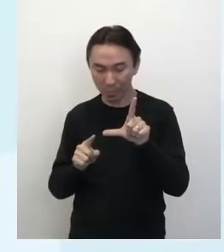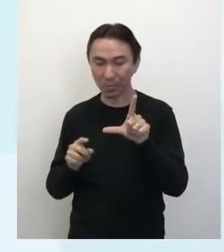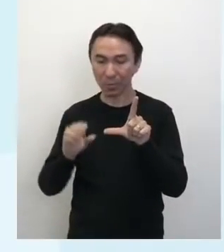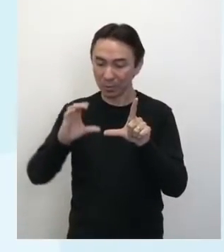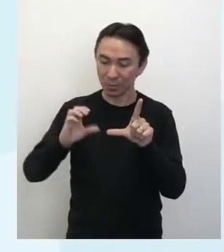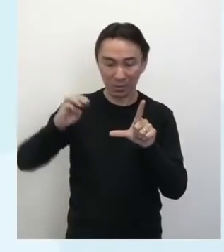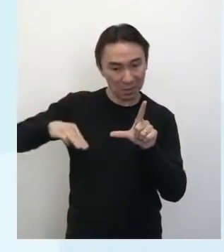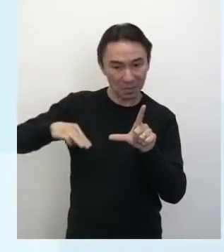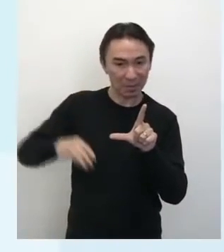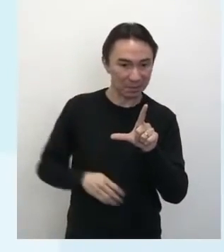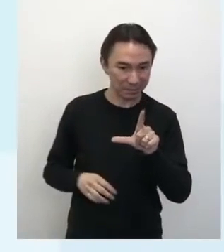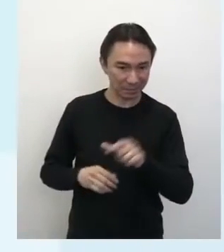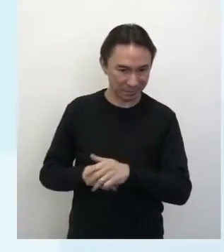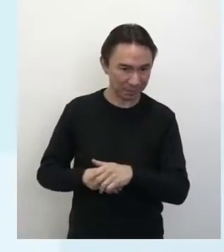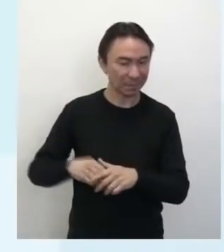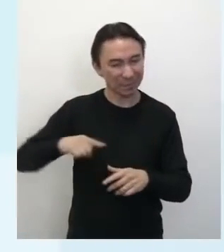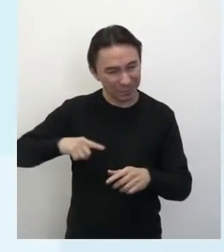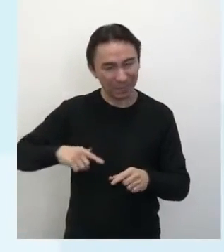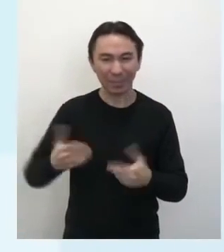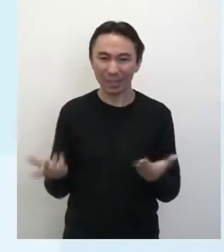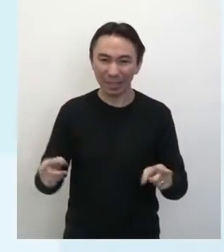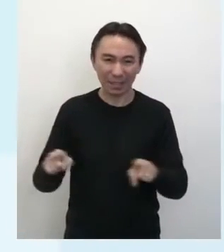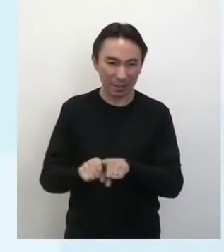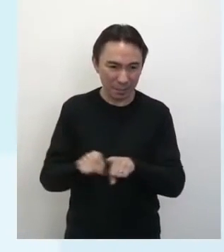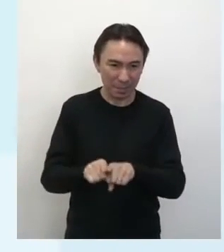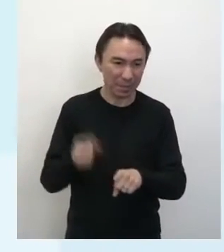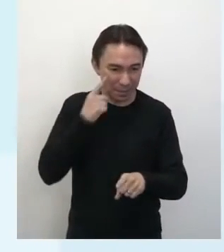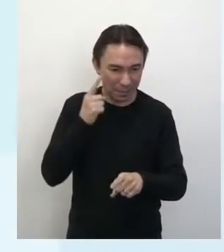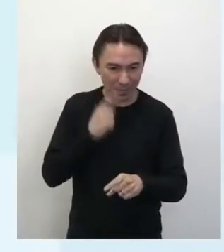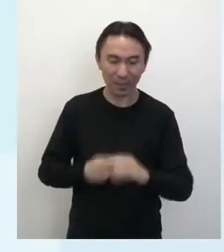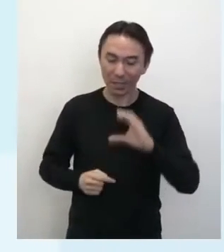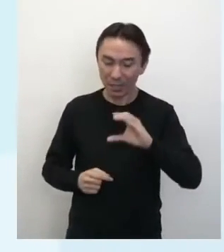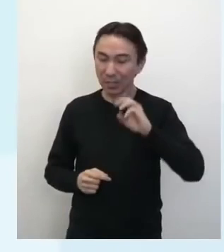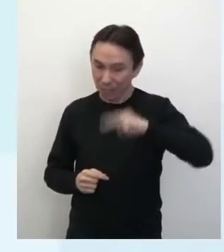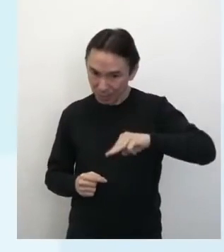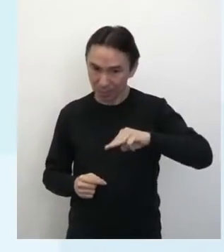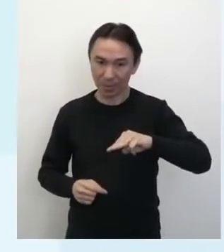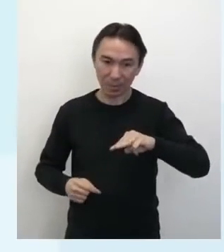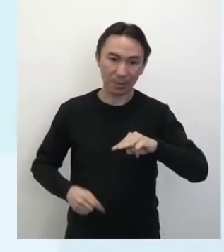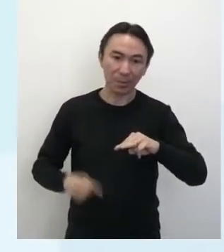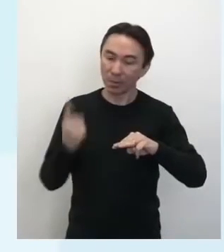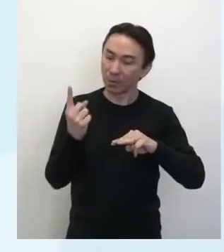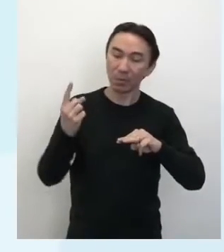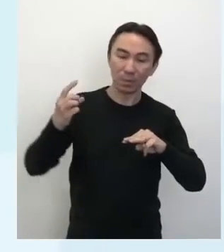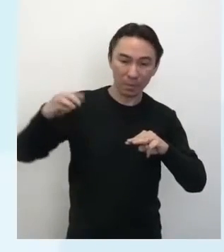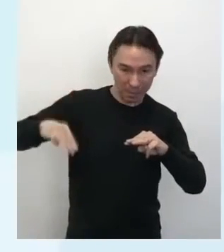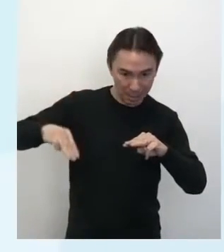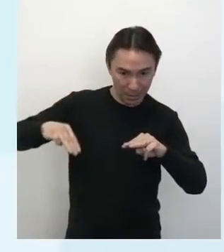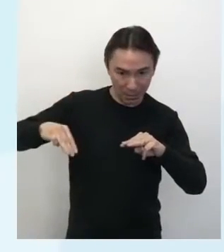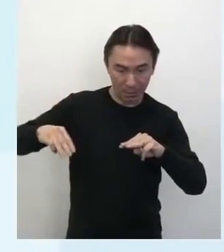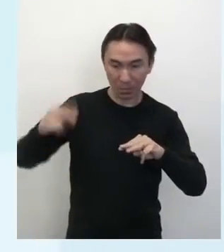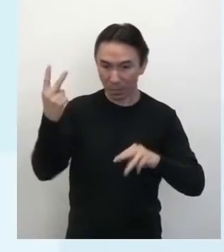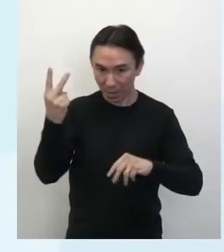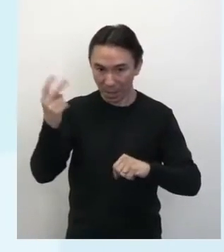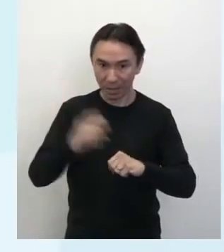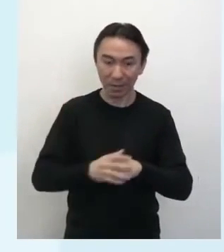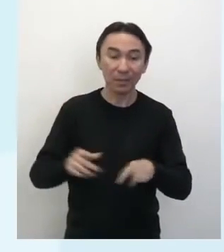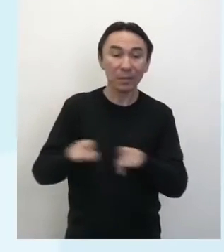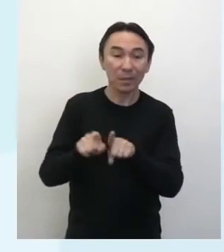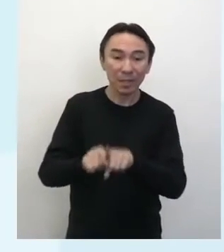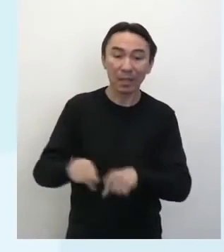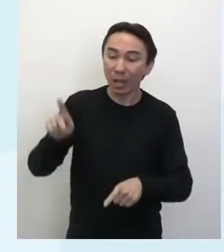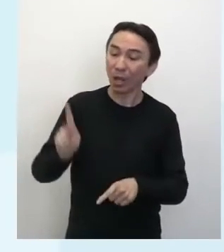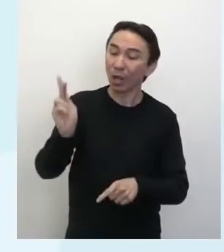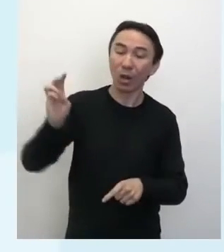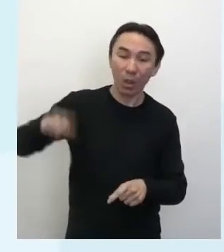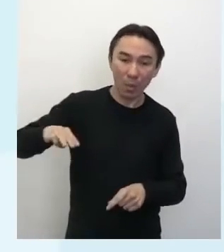ó. Além do centímetro, metro quadrado e quilômetro quadrado, nós temos também, ó, lembrando que o centímetro quadrado aí, ó, tá